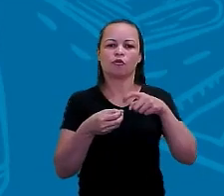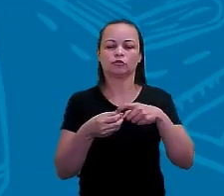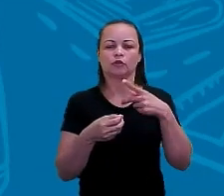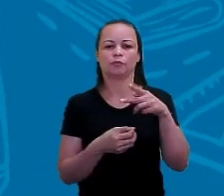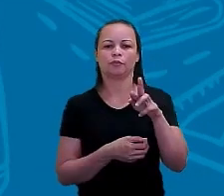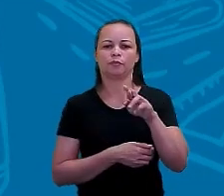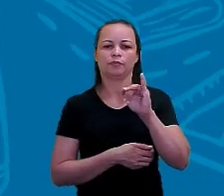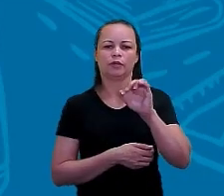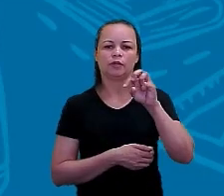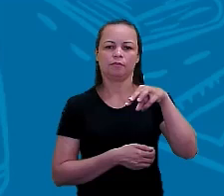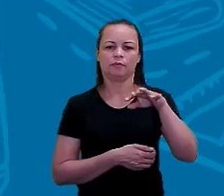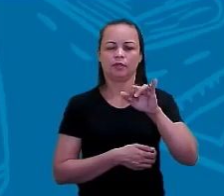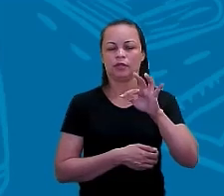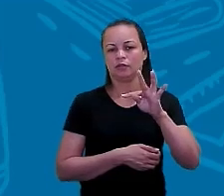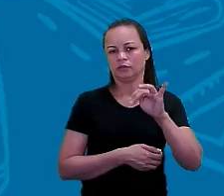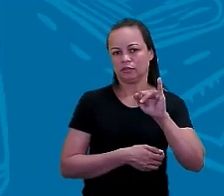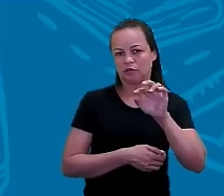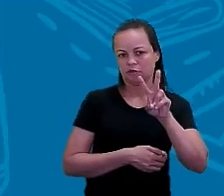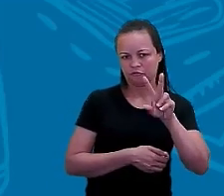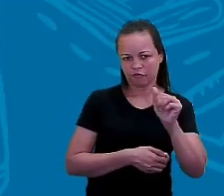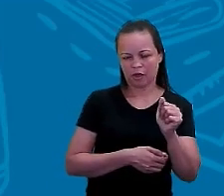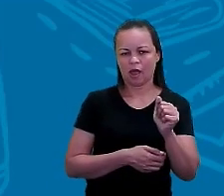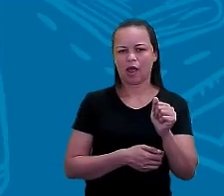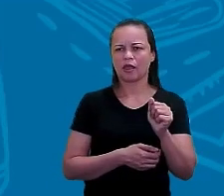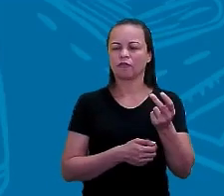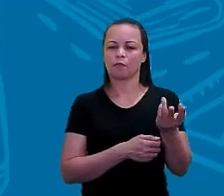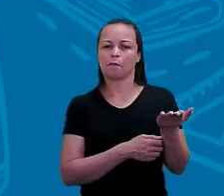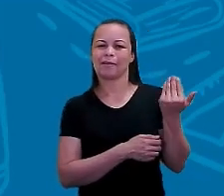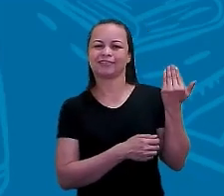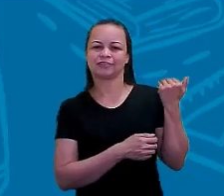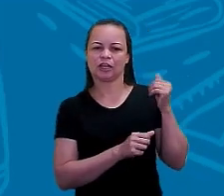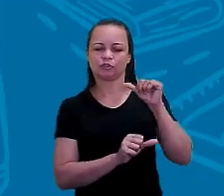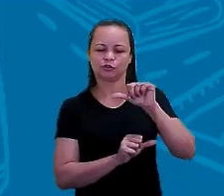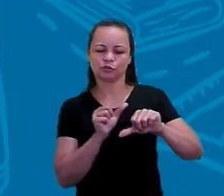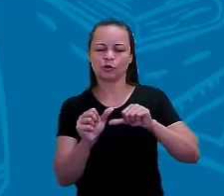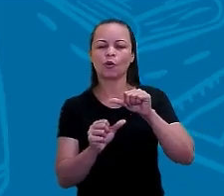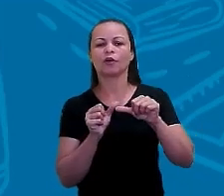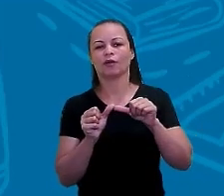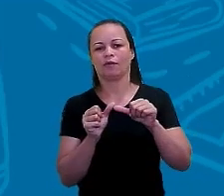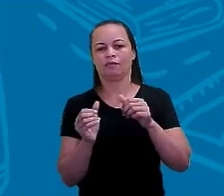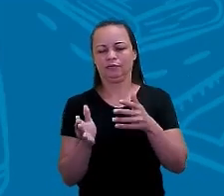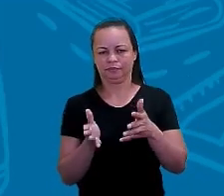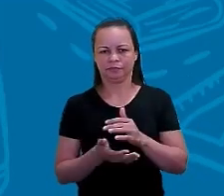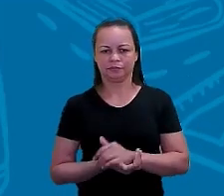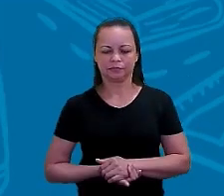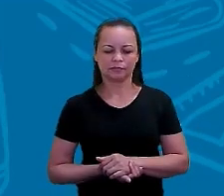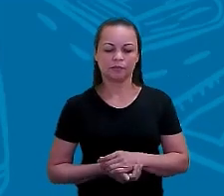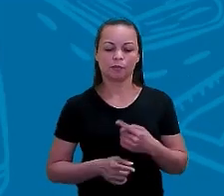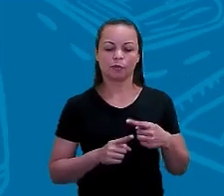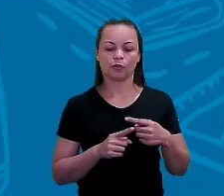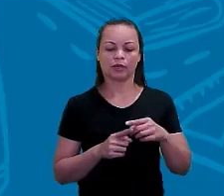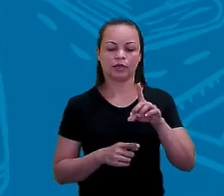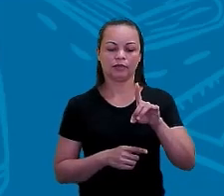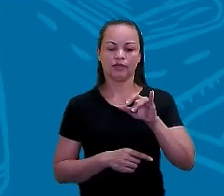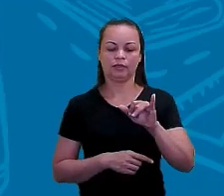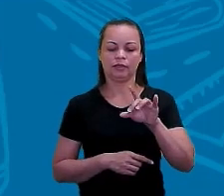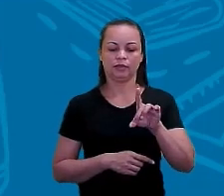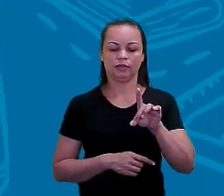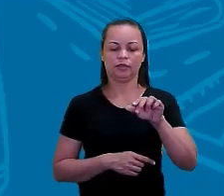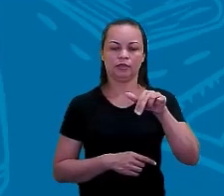da sua forma do passado e vai para a forma primitiva, porque o did not já indica